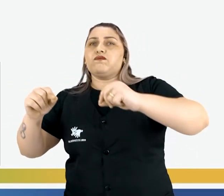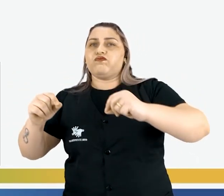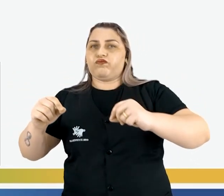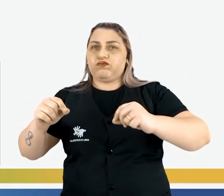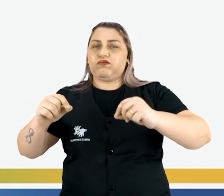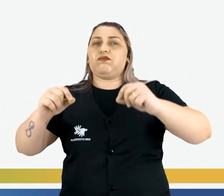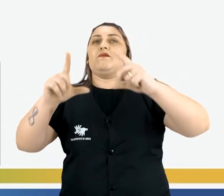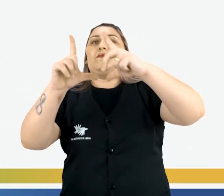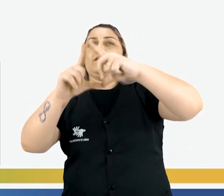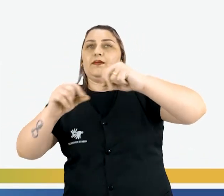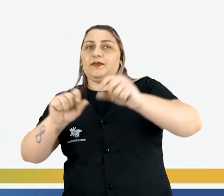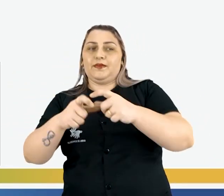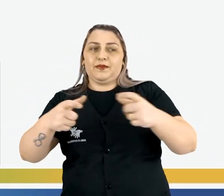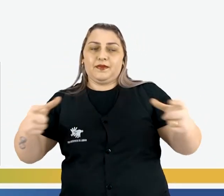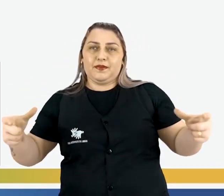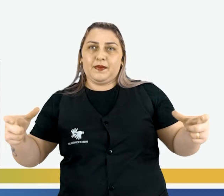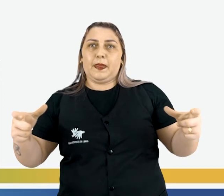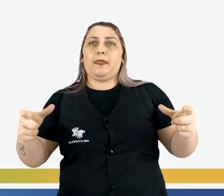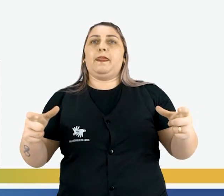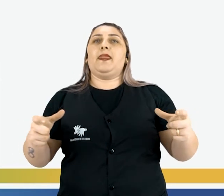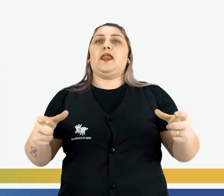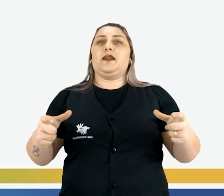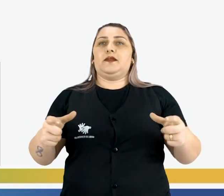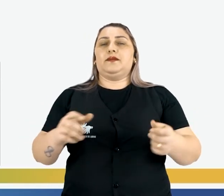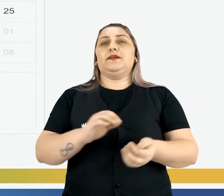eles faziam as suas plantações.